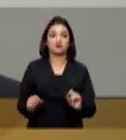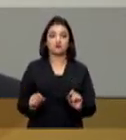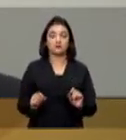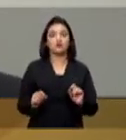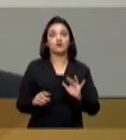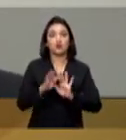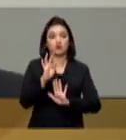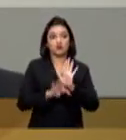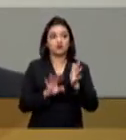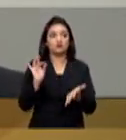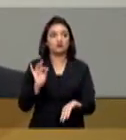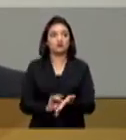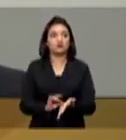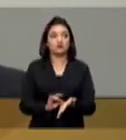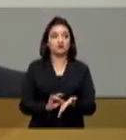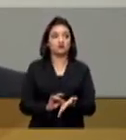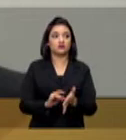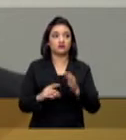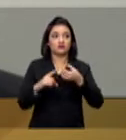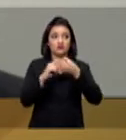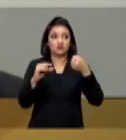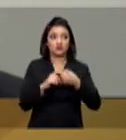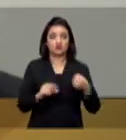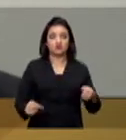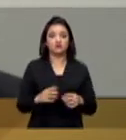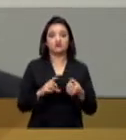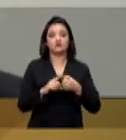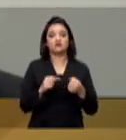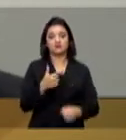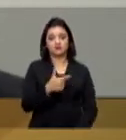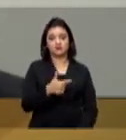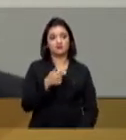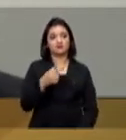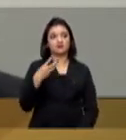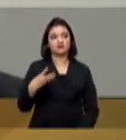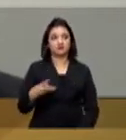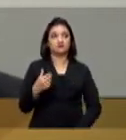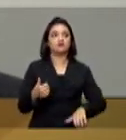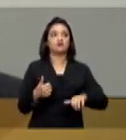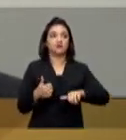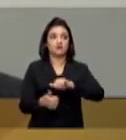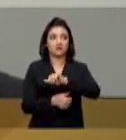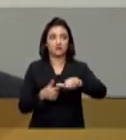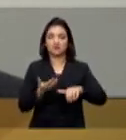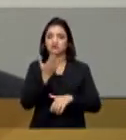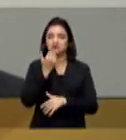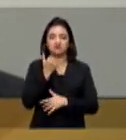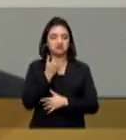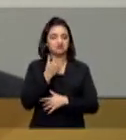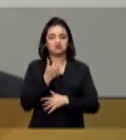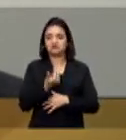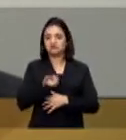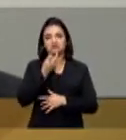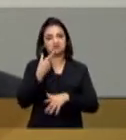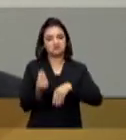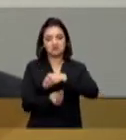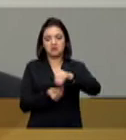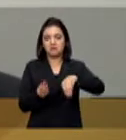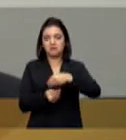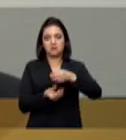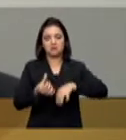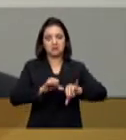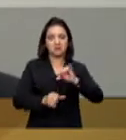original do dispositivo. Artigo 273, alterar substância alimentícia ou medicinal. 1. Modificando-lhe